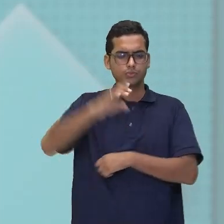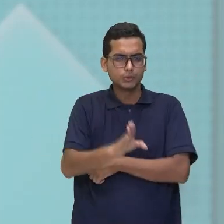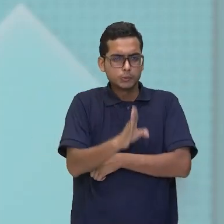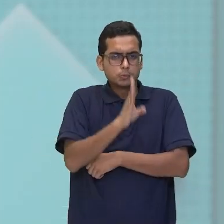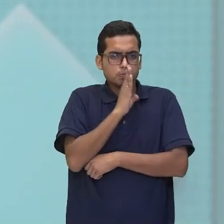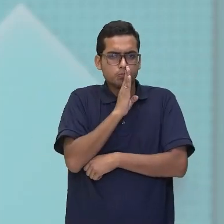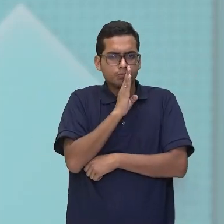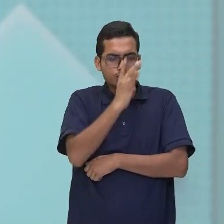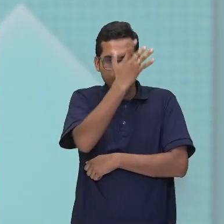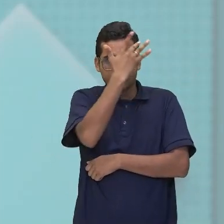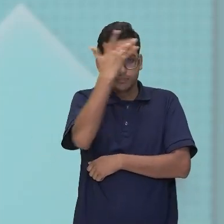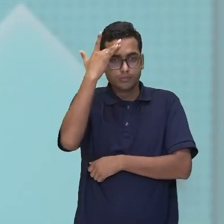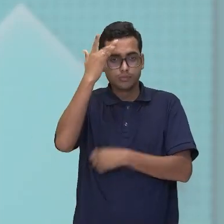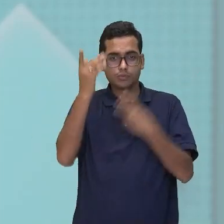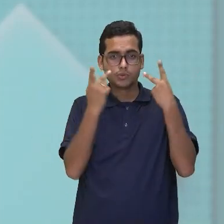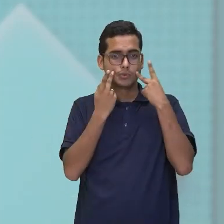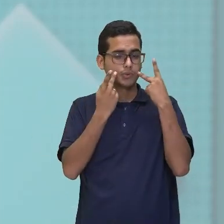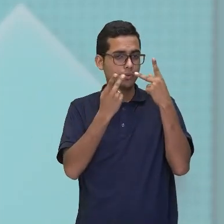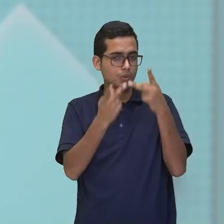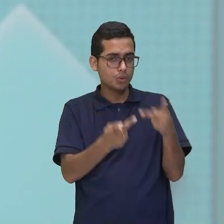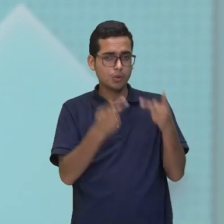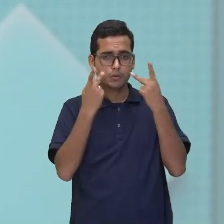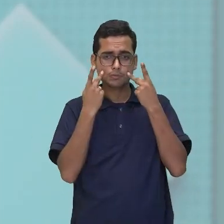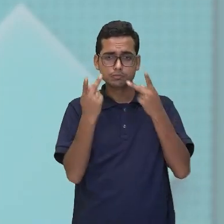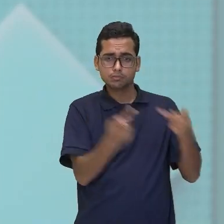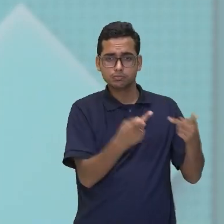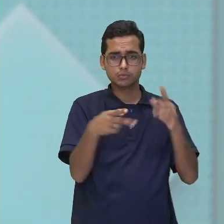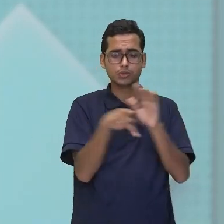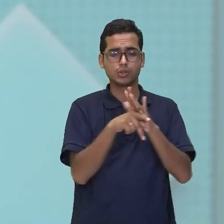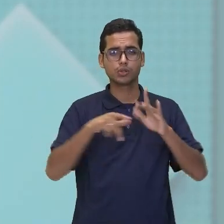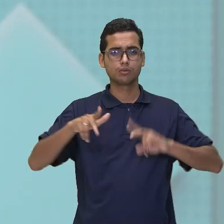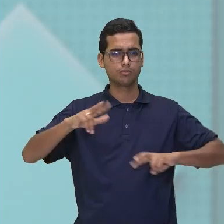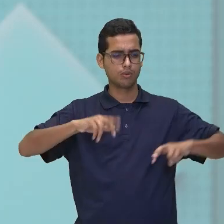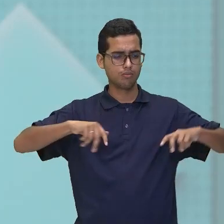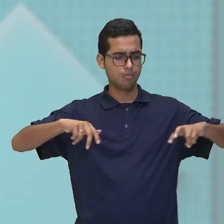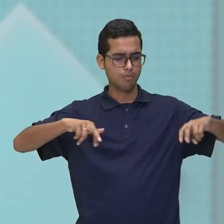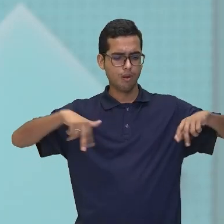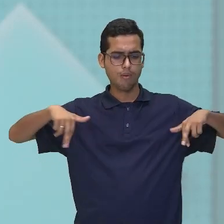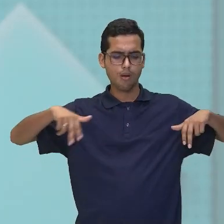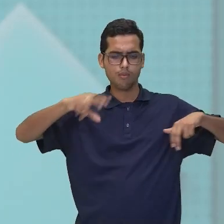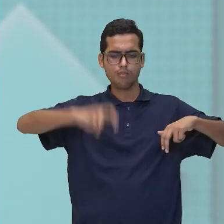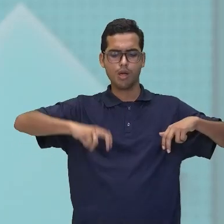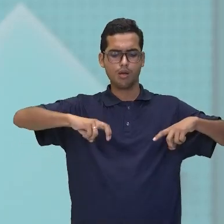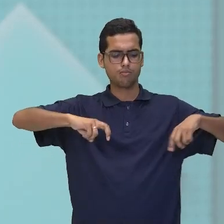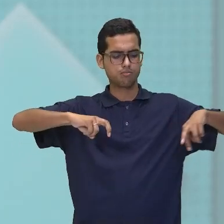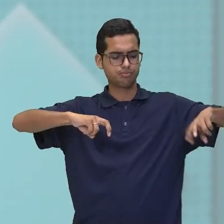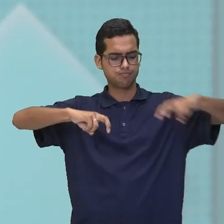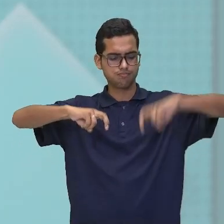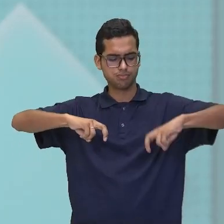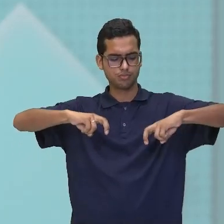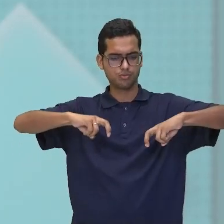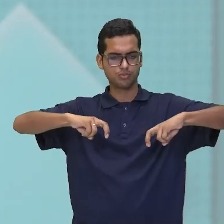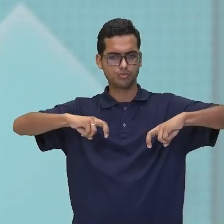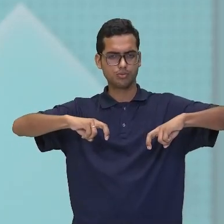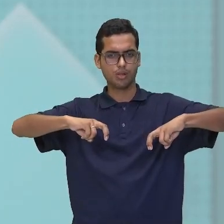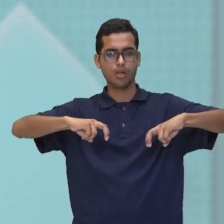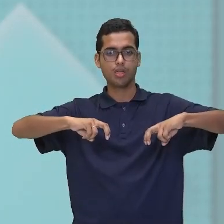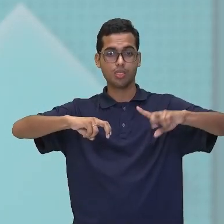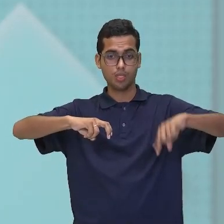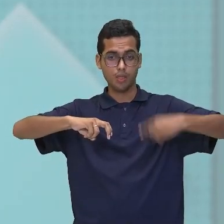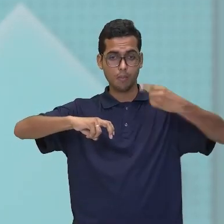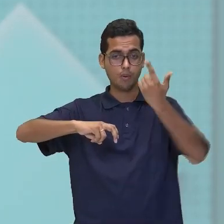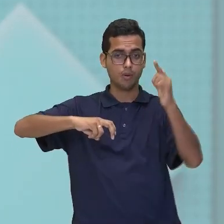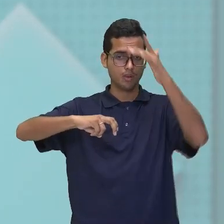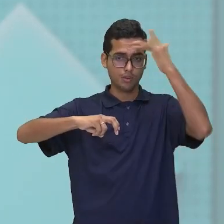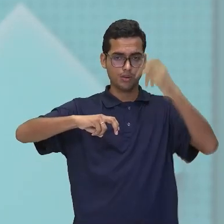os visitantes do museu se revezavam sentados de frente e olhando para ela. A oportunidade de participar